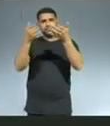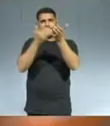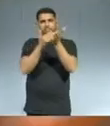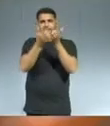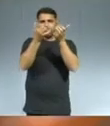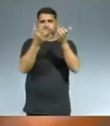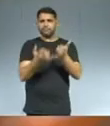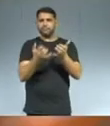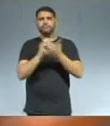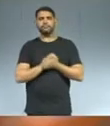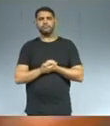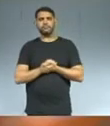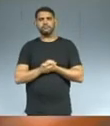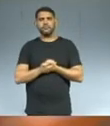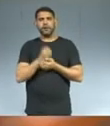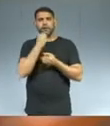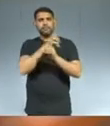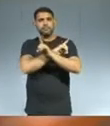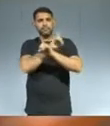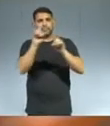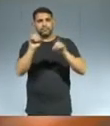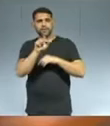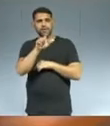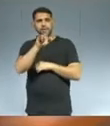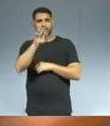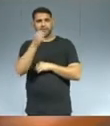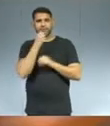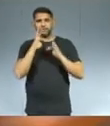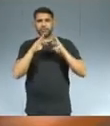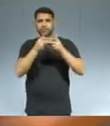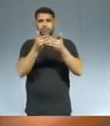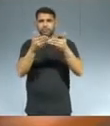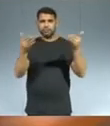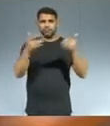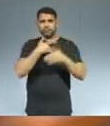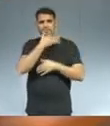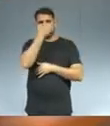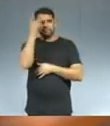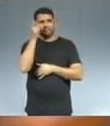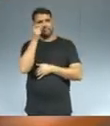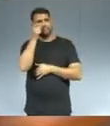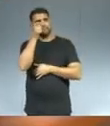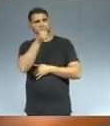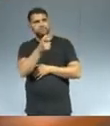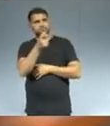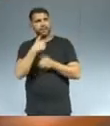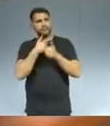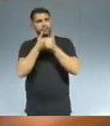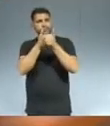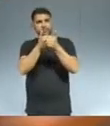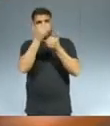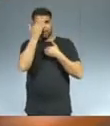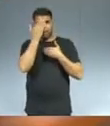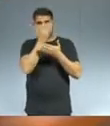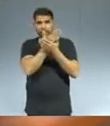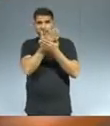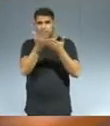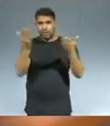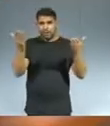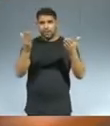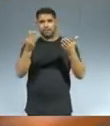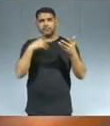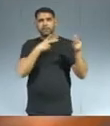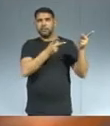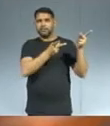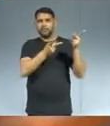iniciais um bom dia Leandro Bom dia a todos os nossos telespectadores muito obrigado